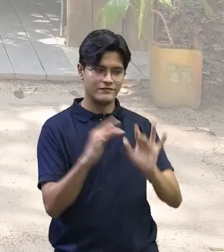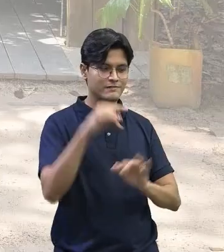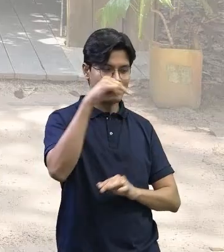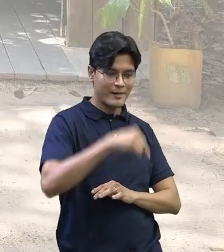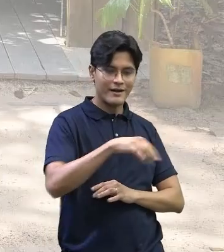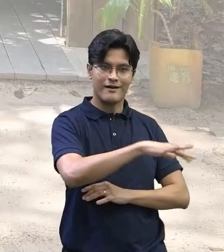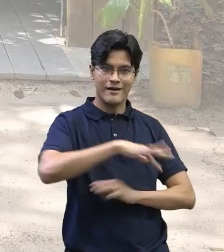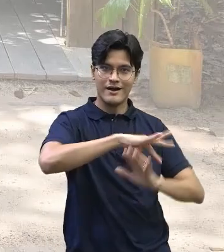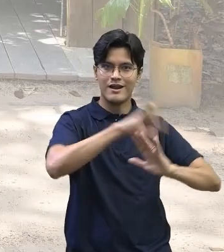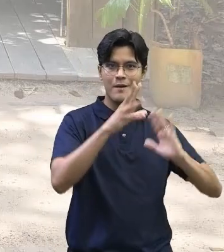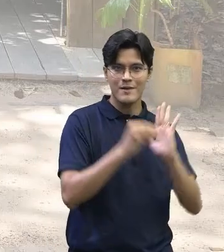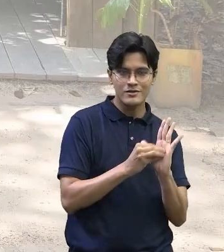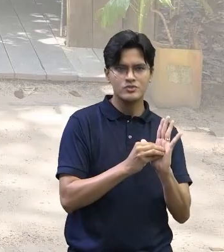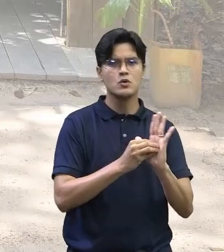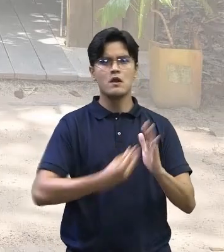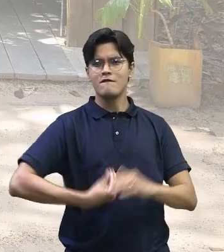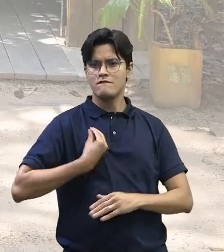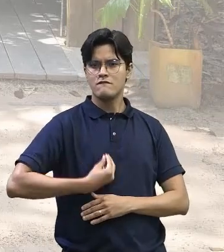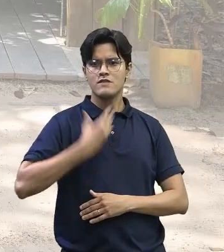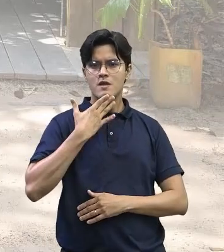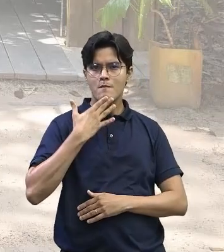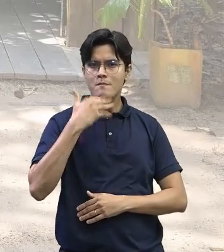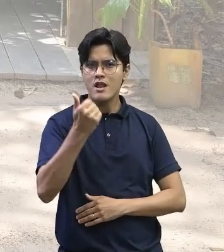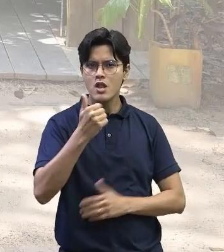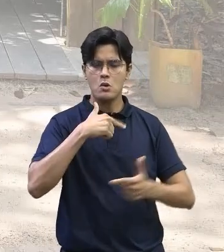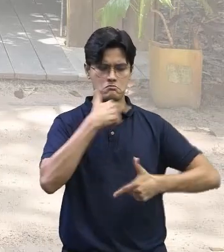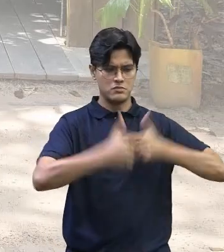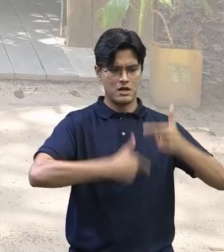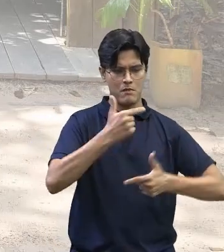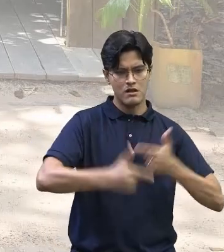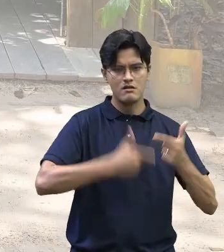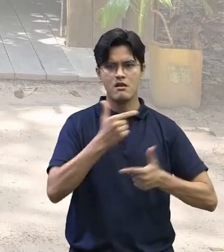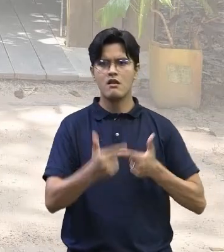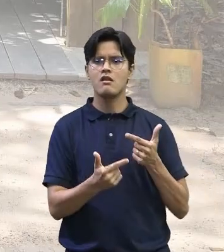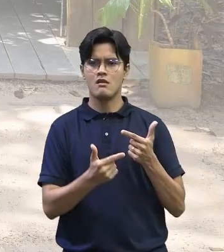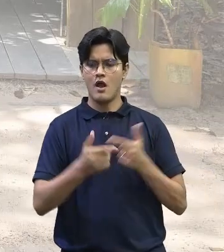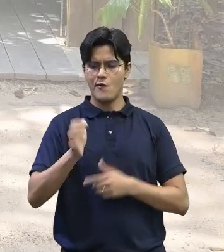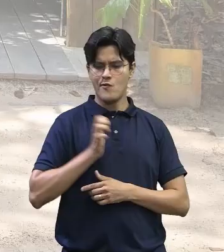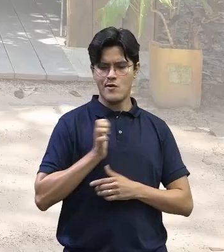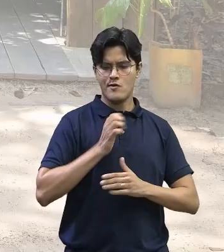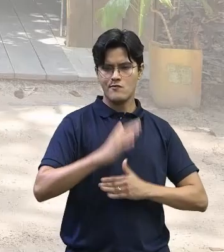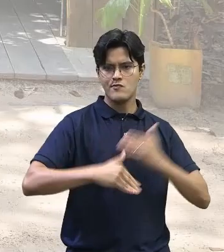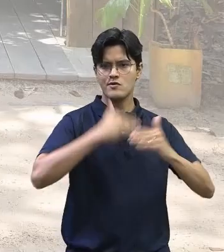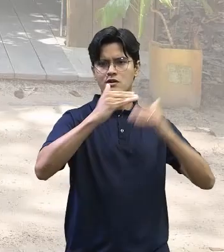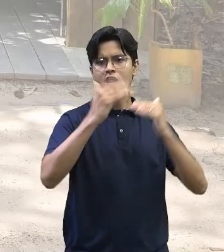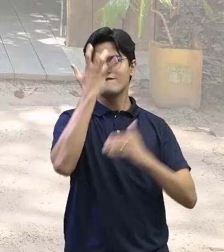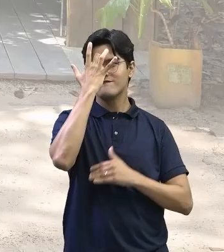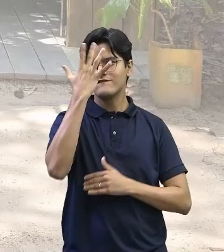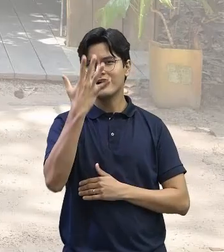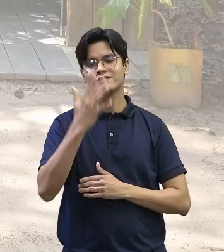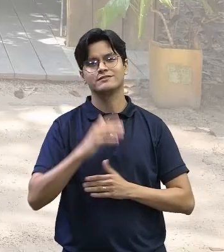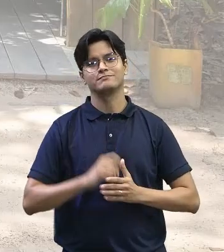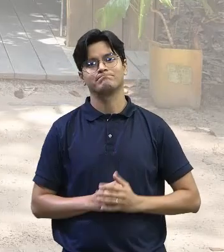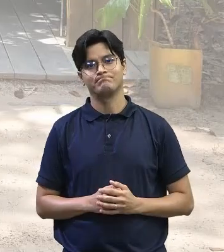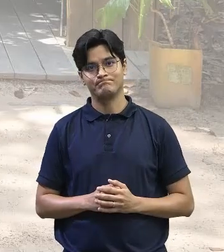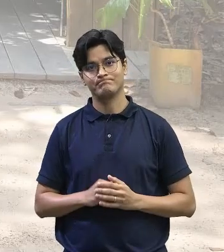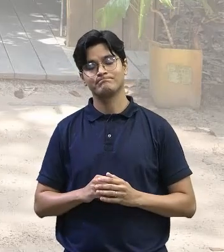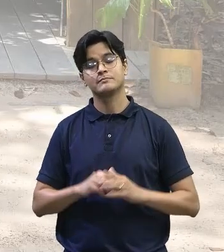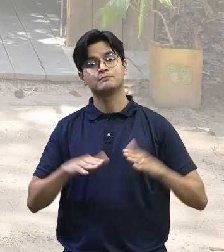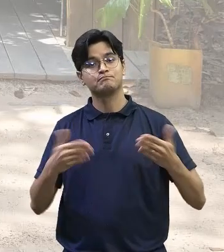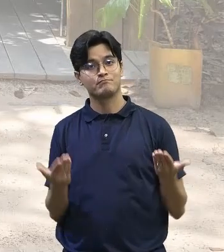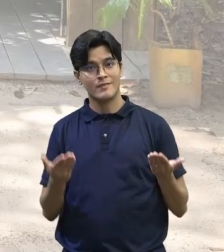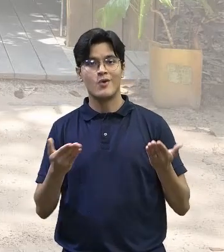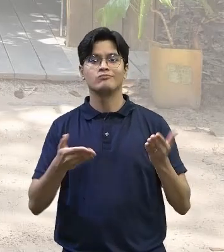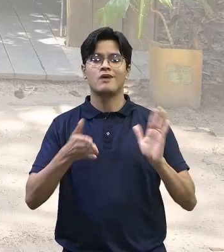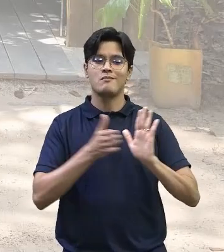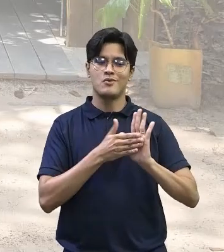região amazônica trabalhar na extração da borracha e enriqueciam de forma fácil. E essa proposta, esse